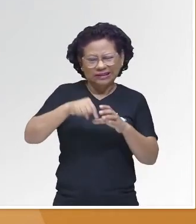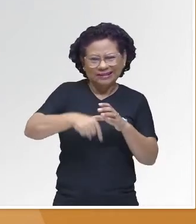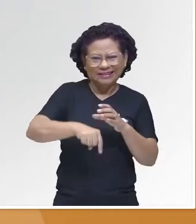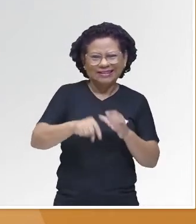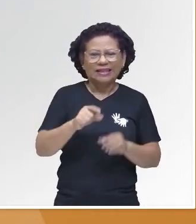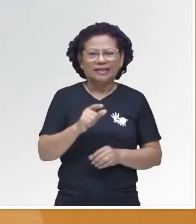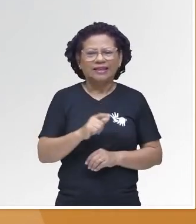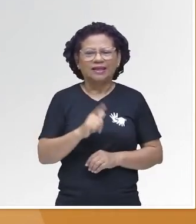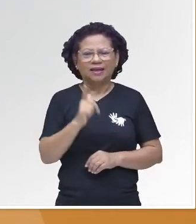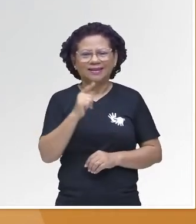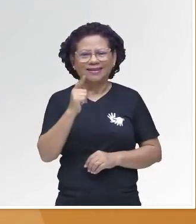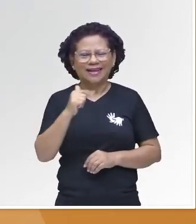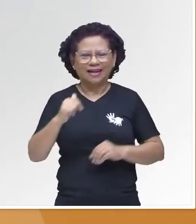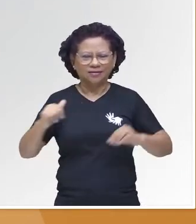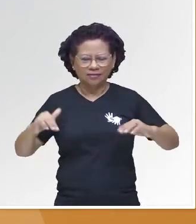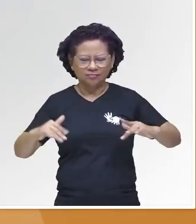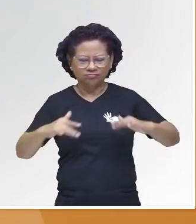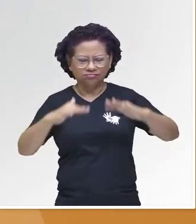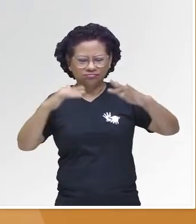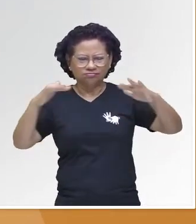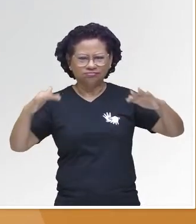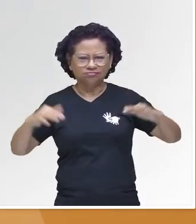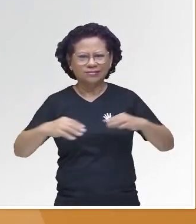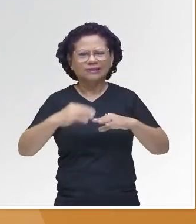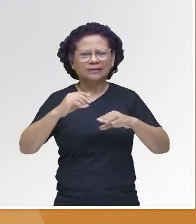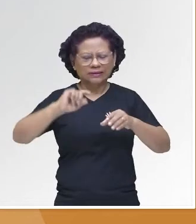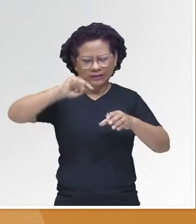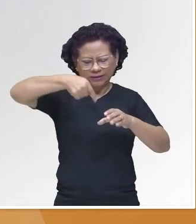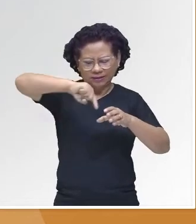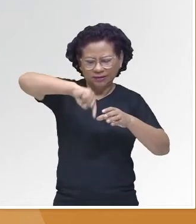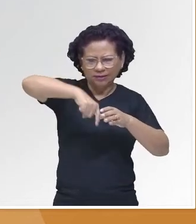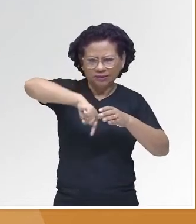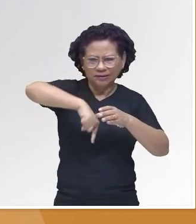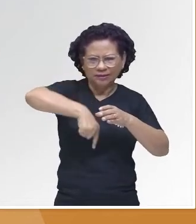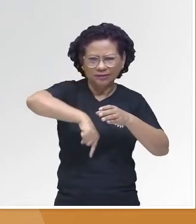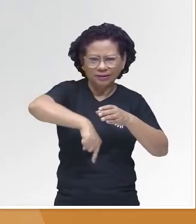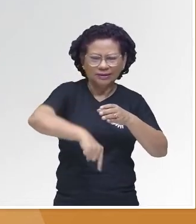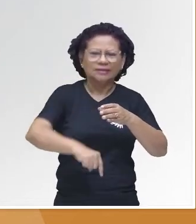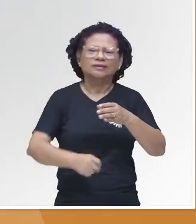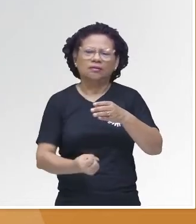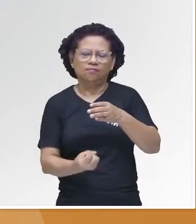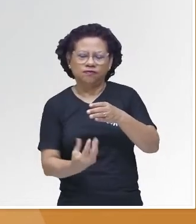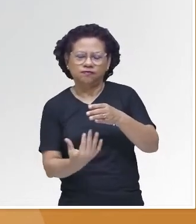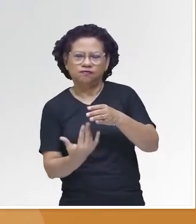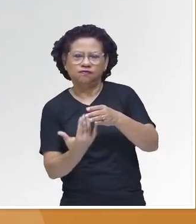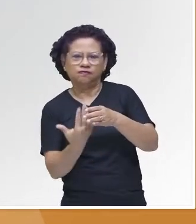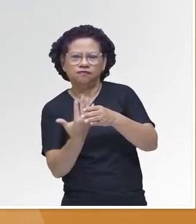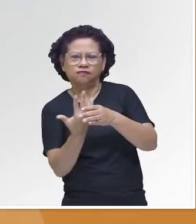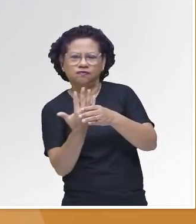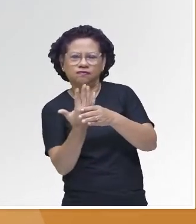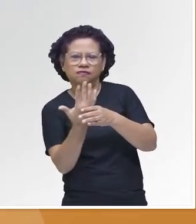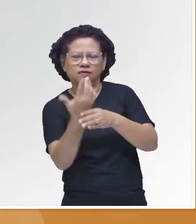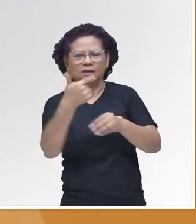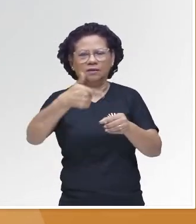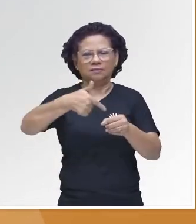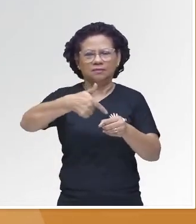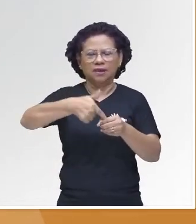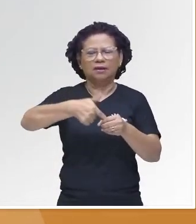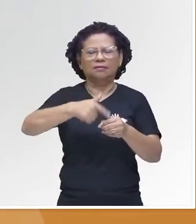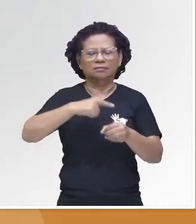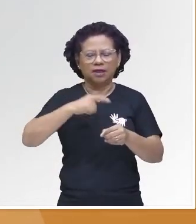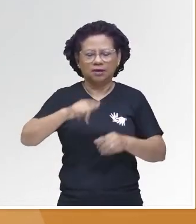para conseguir fazer essa extração, é necessário as bacias, as plataformas, né,